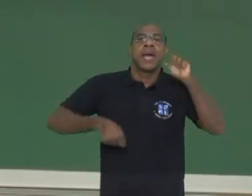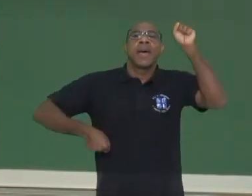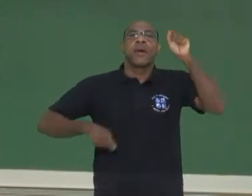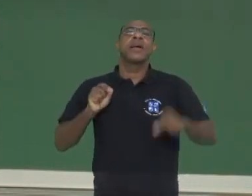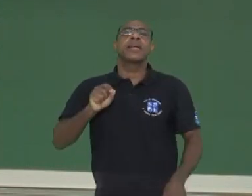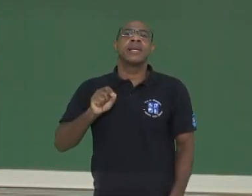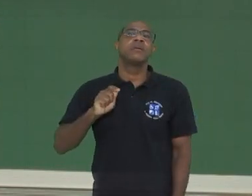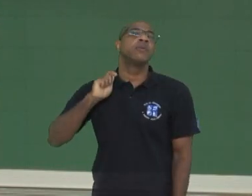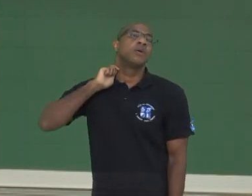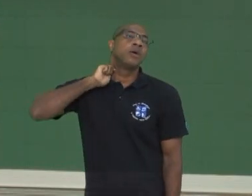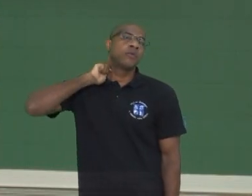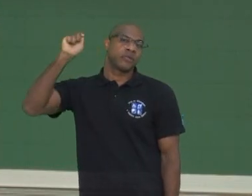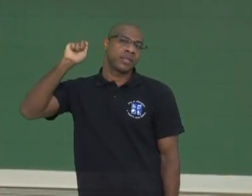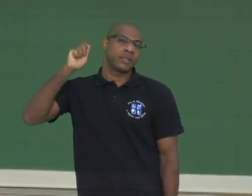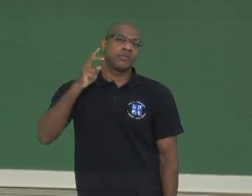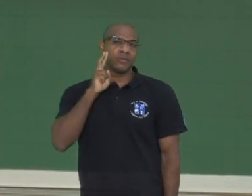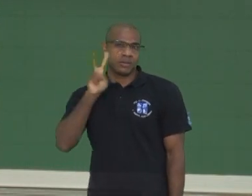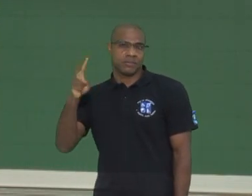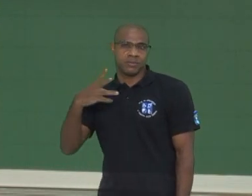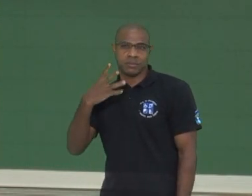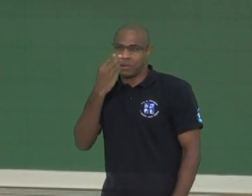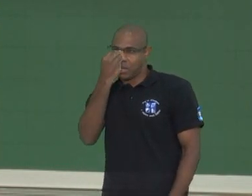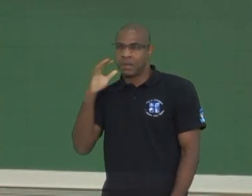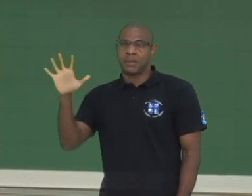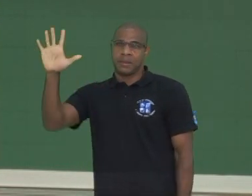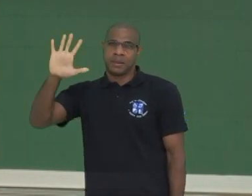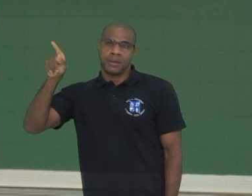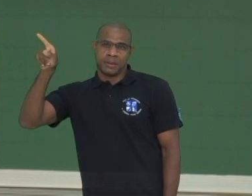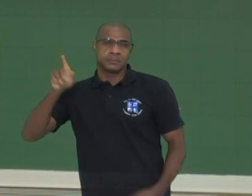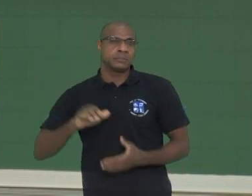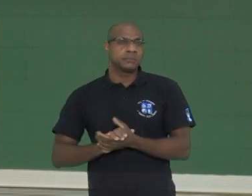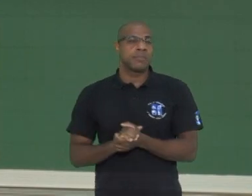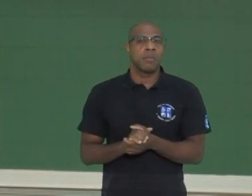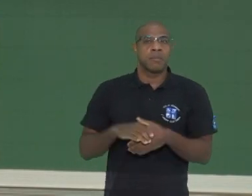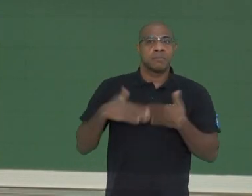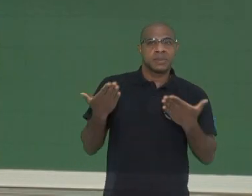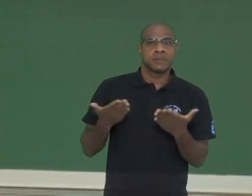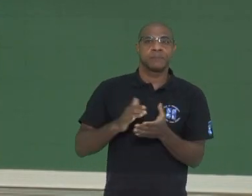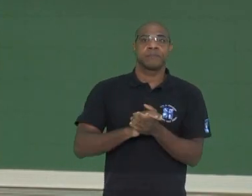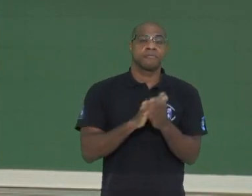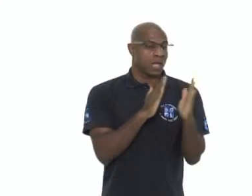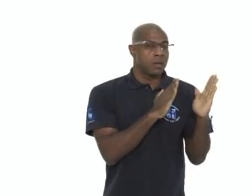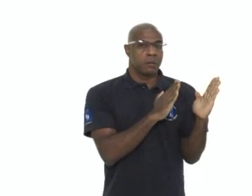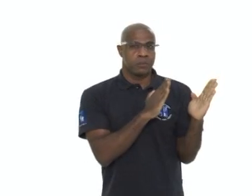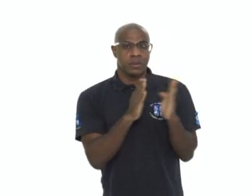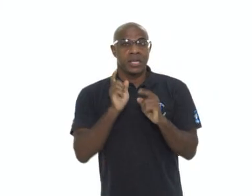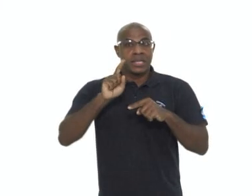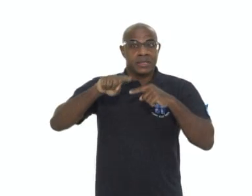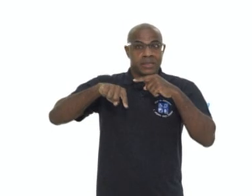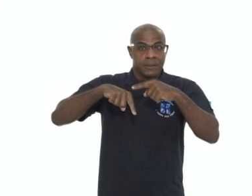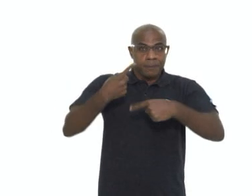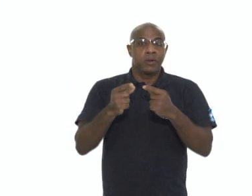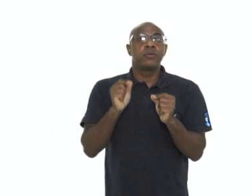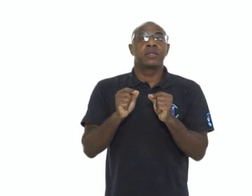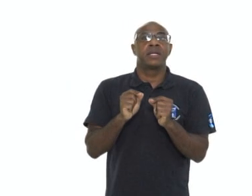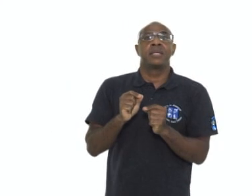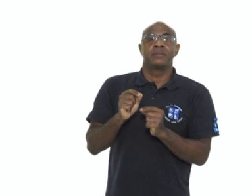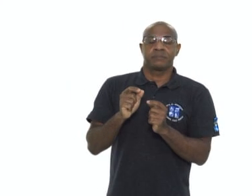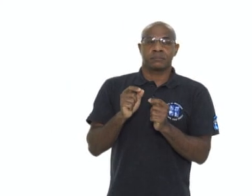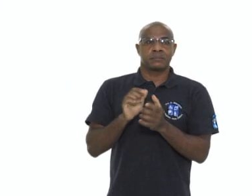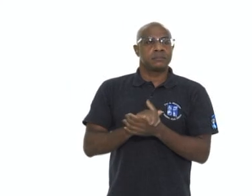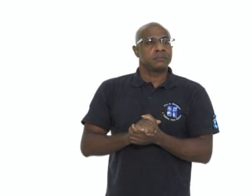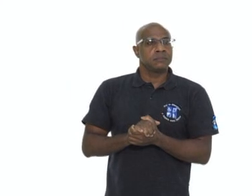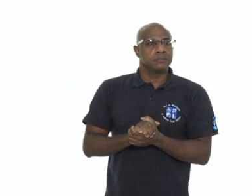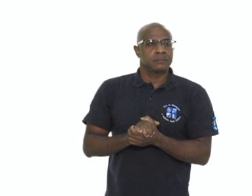as imagens. E, muito bem, a república que depôs a família imperial brasileira recorreu a alguém que enfrentou a monarquia brasileira